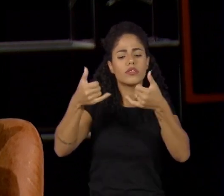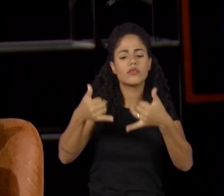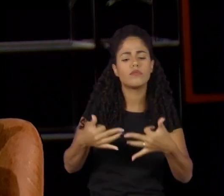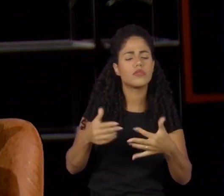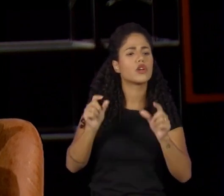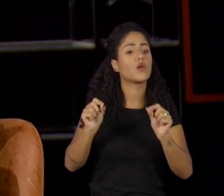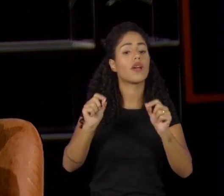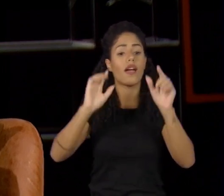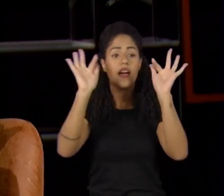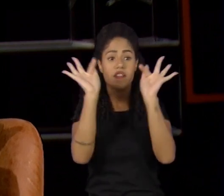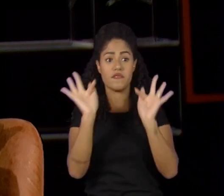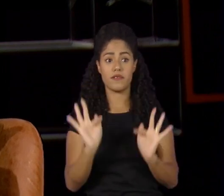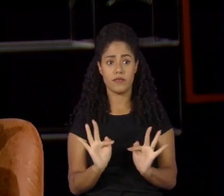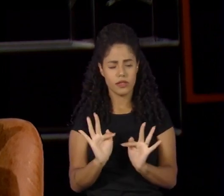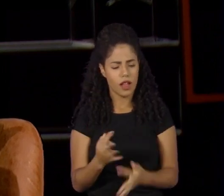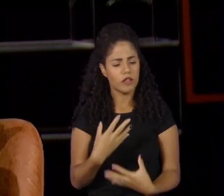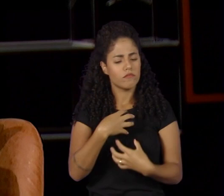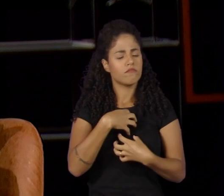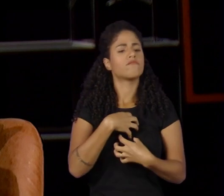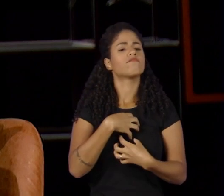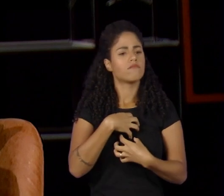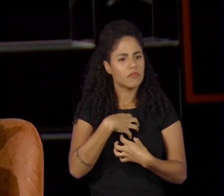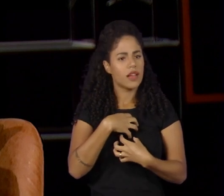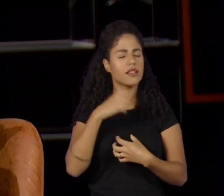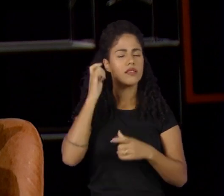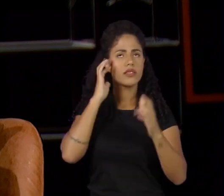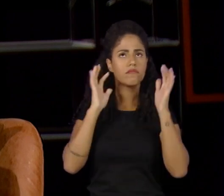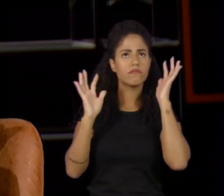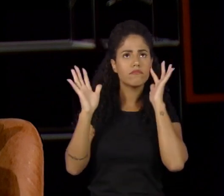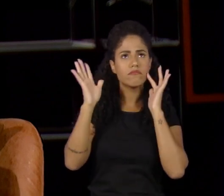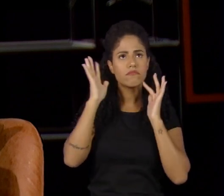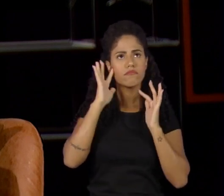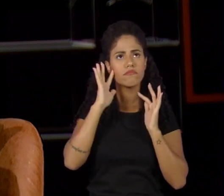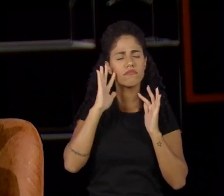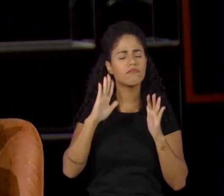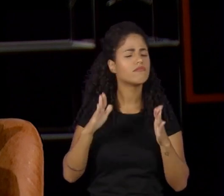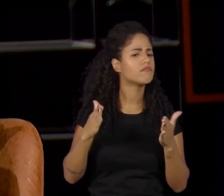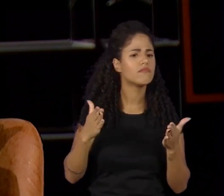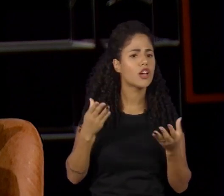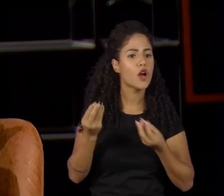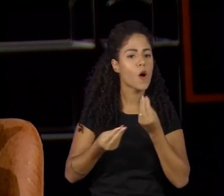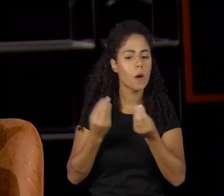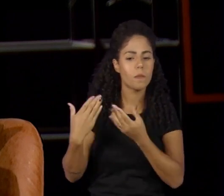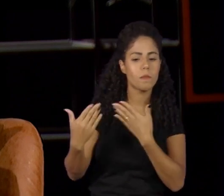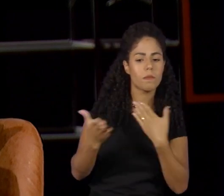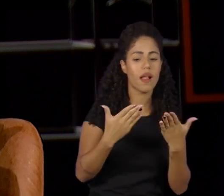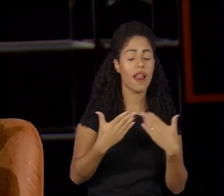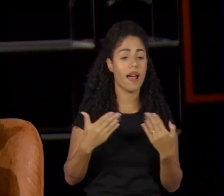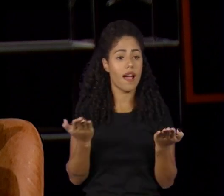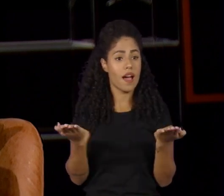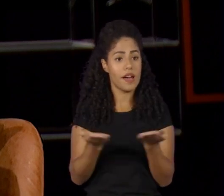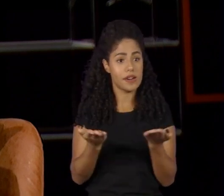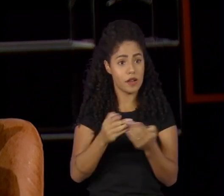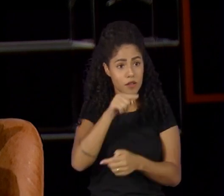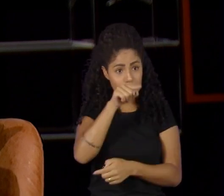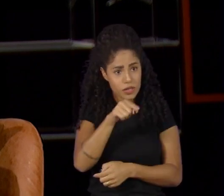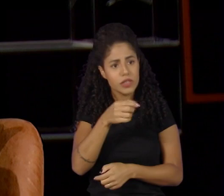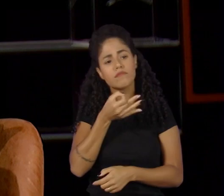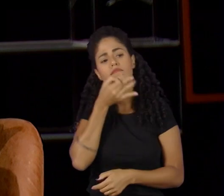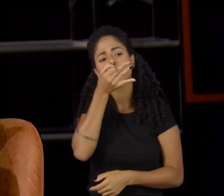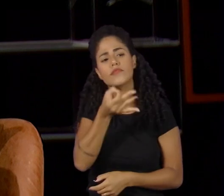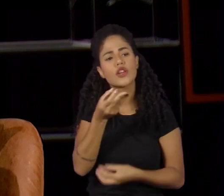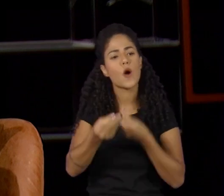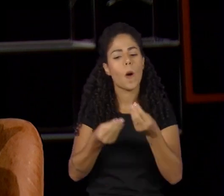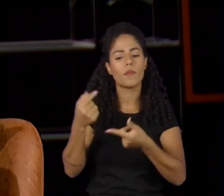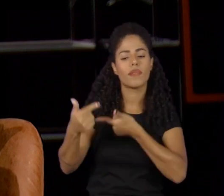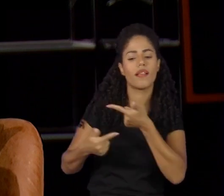a felicidade talvez seja uma ilusão. Então, para a gente começar o nosso bate-papo, queria que você comentasse um pouco sobre